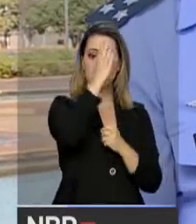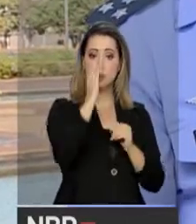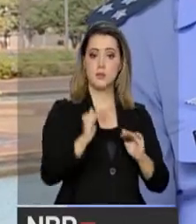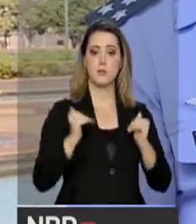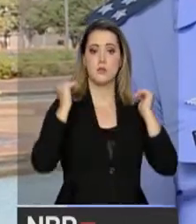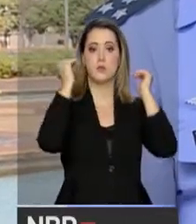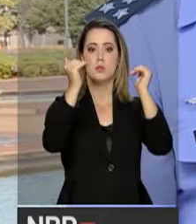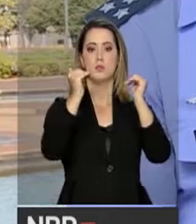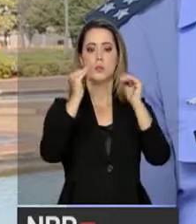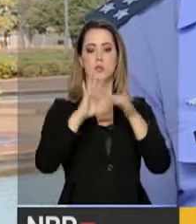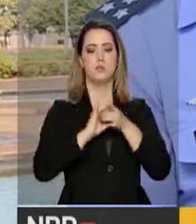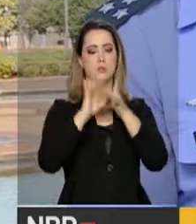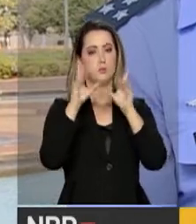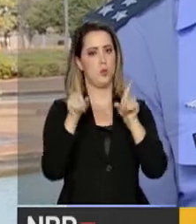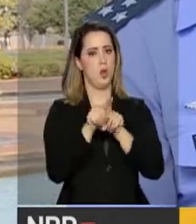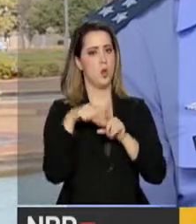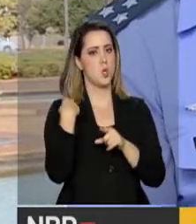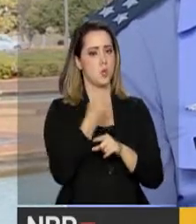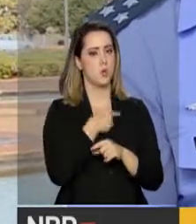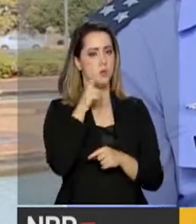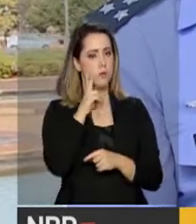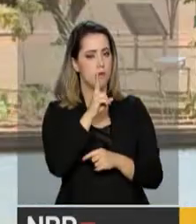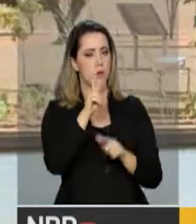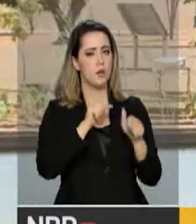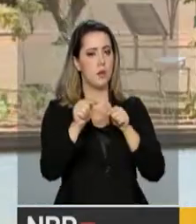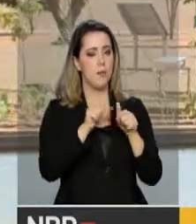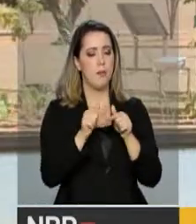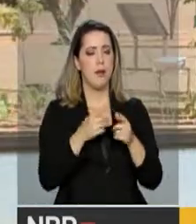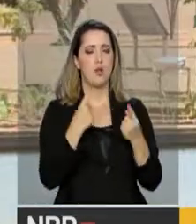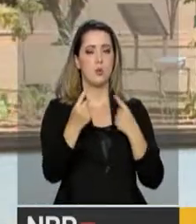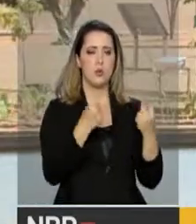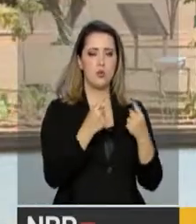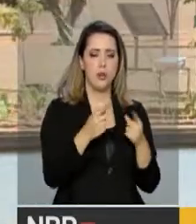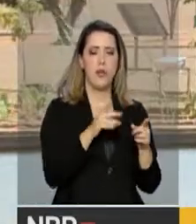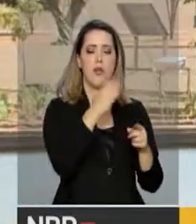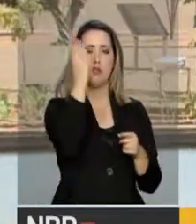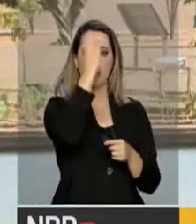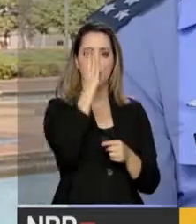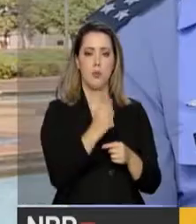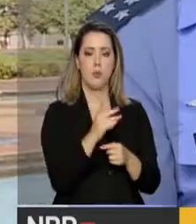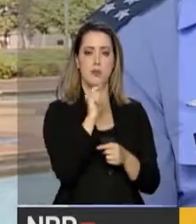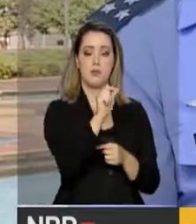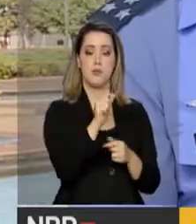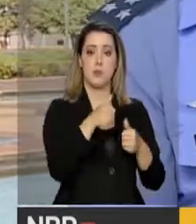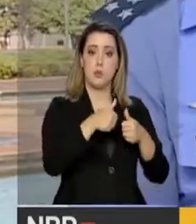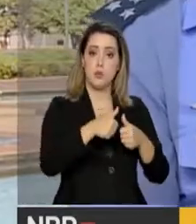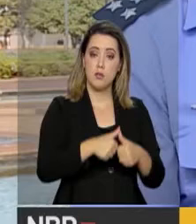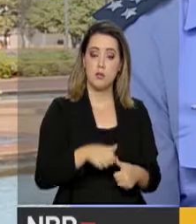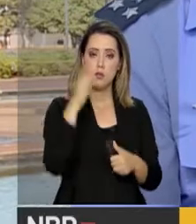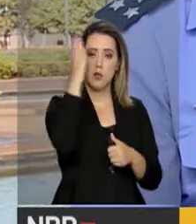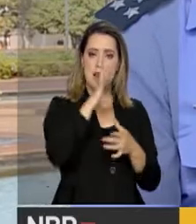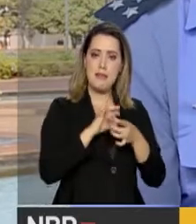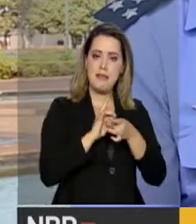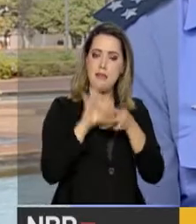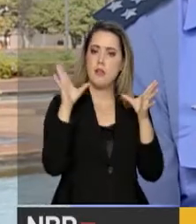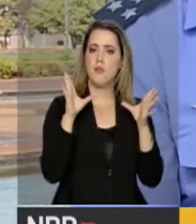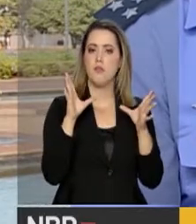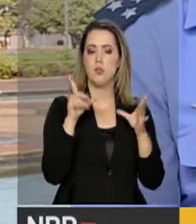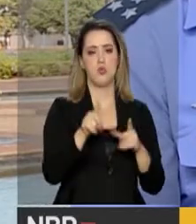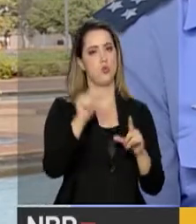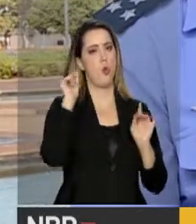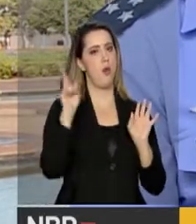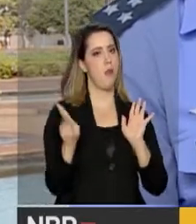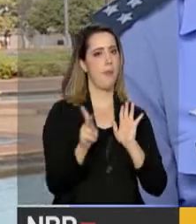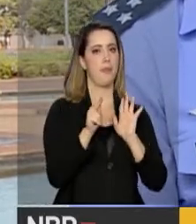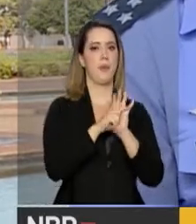soberania. Nos remete às ações do Estado brasileiro, para que ele possa realmente ser livre para tomar as suas decisões